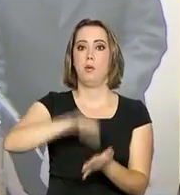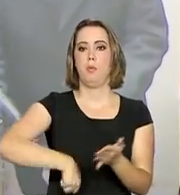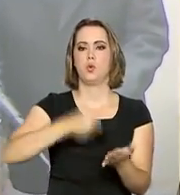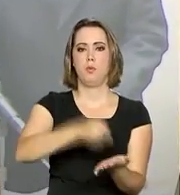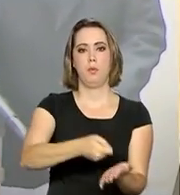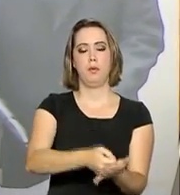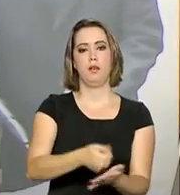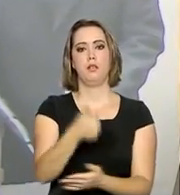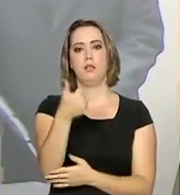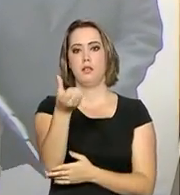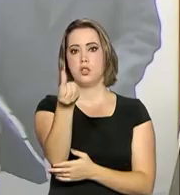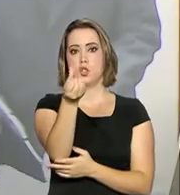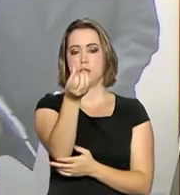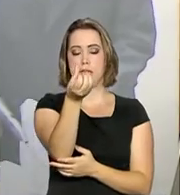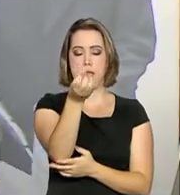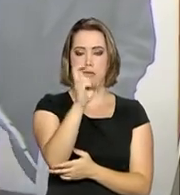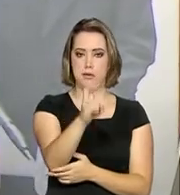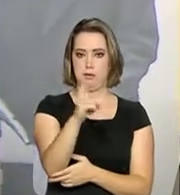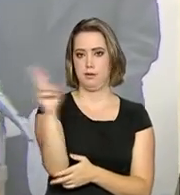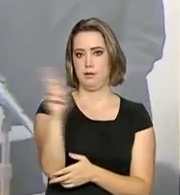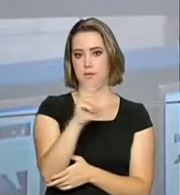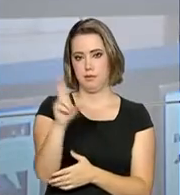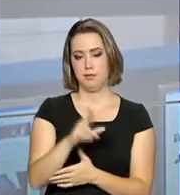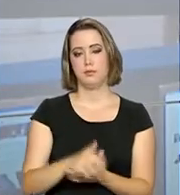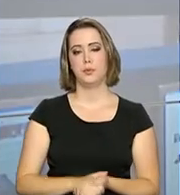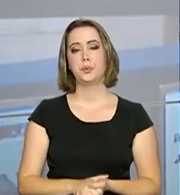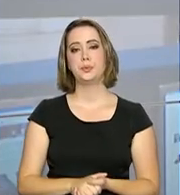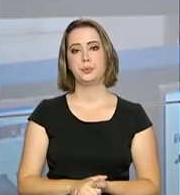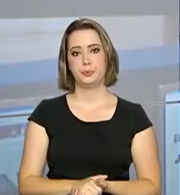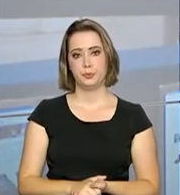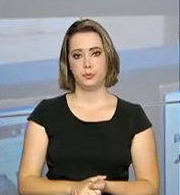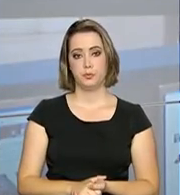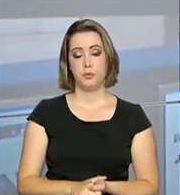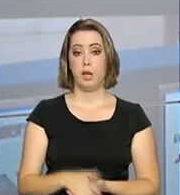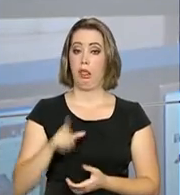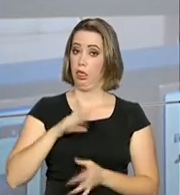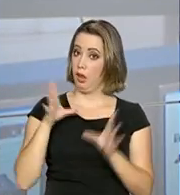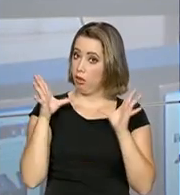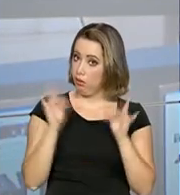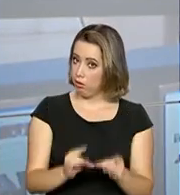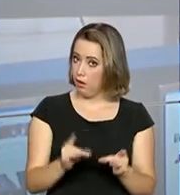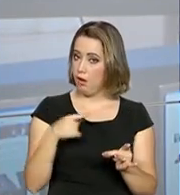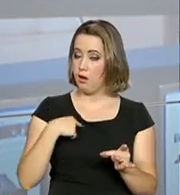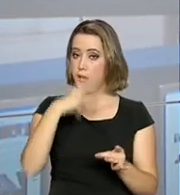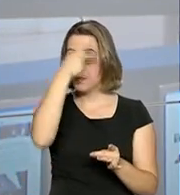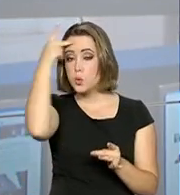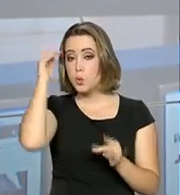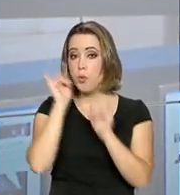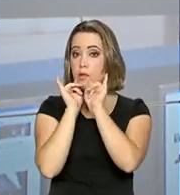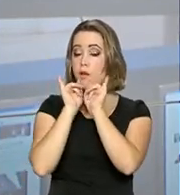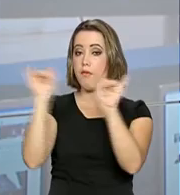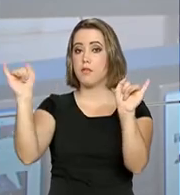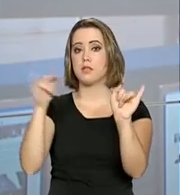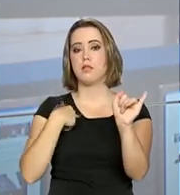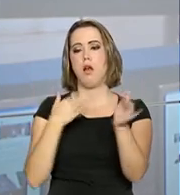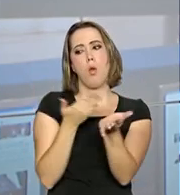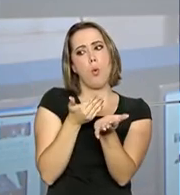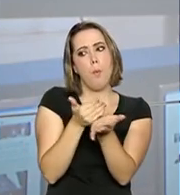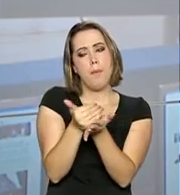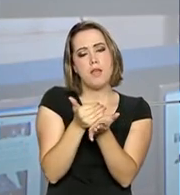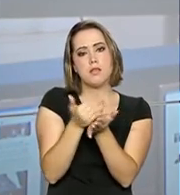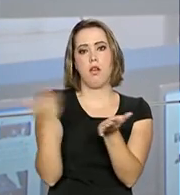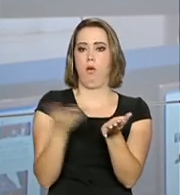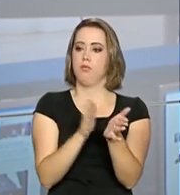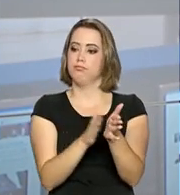de R$ 165,74. E olha, tem um detalhe, né? O contribuinte que enviar a declaração no início do